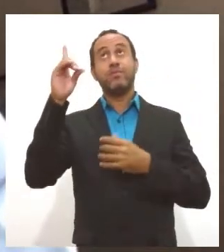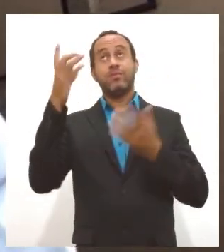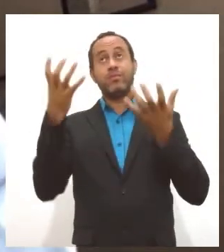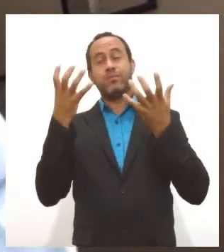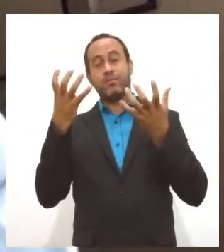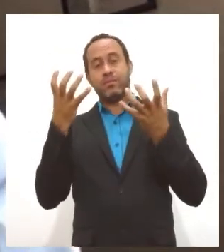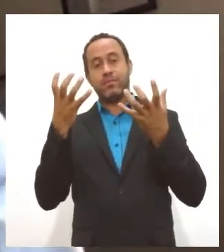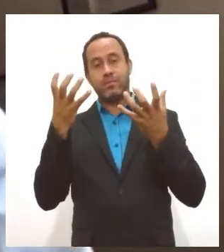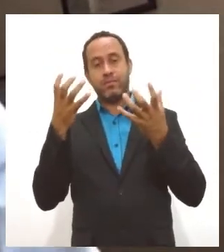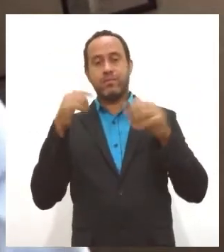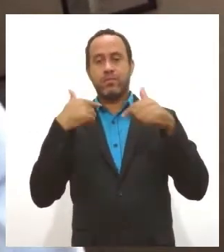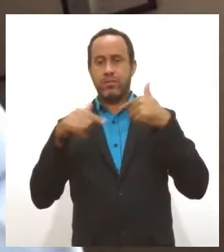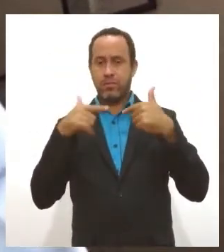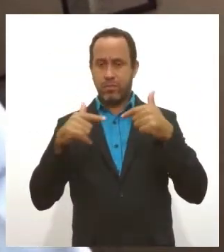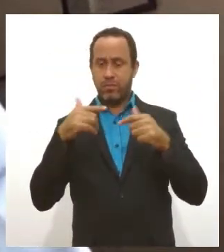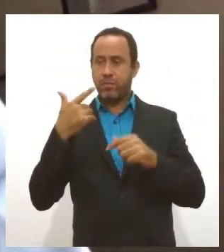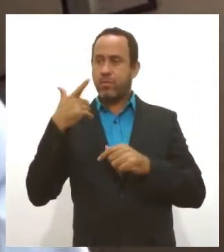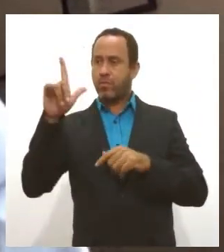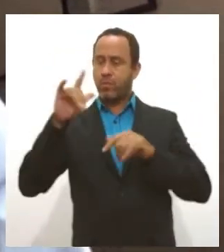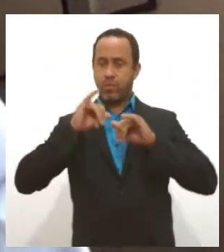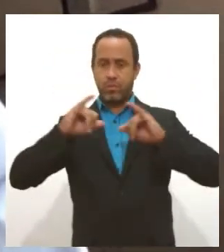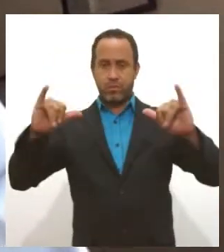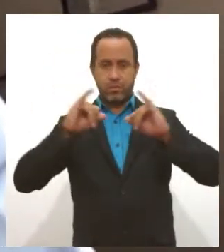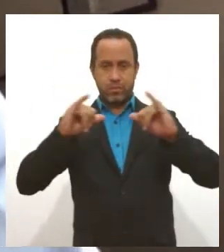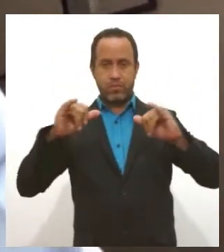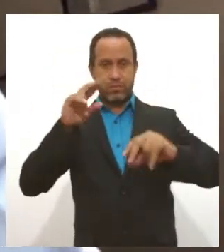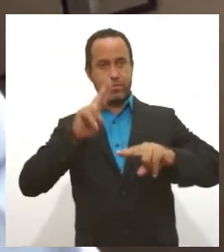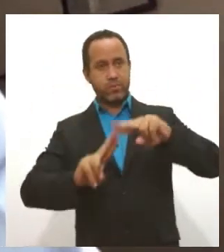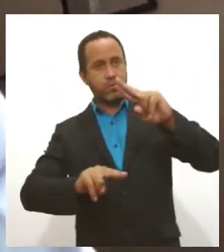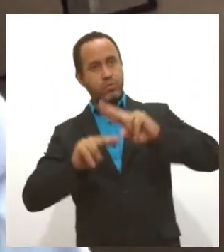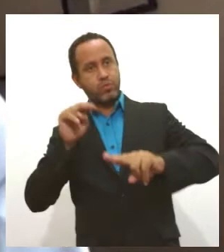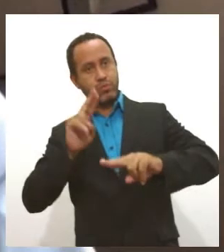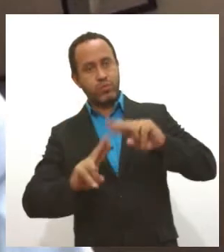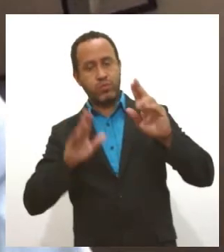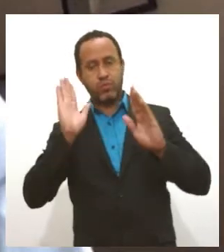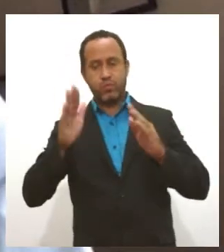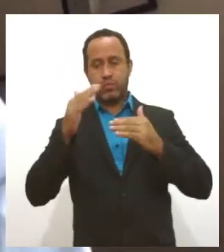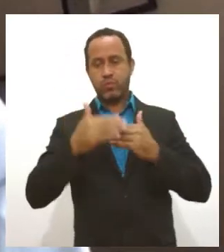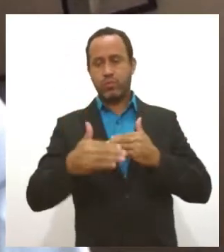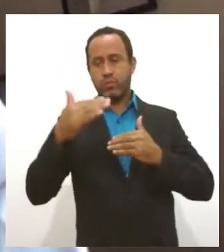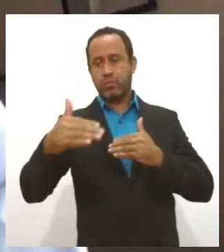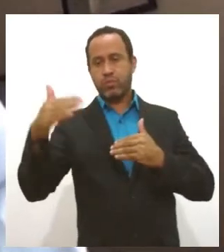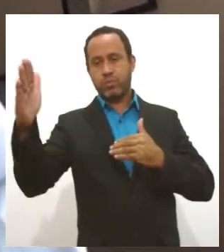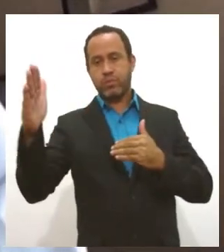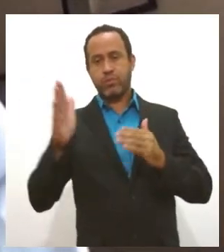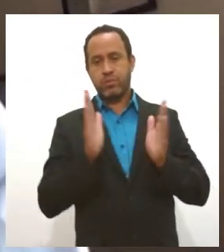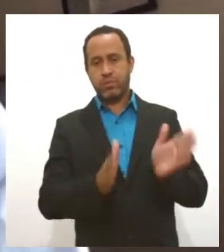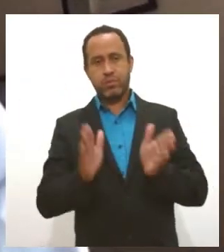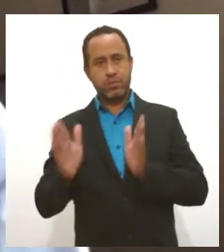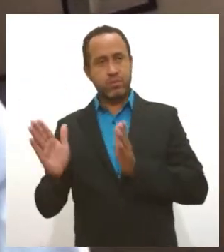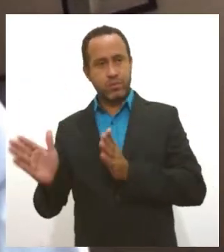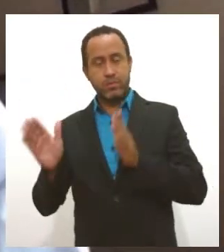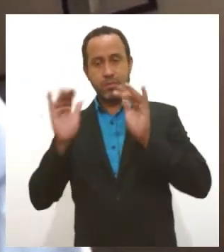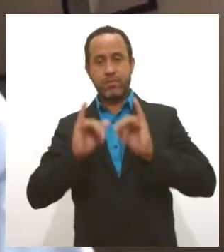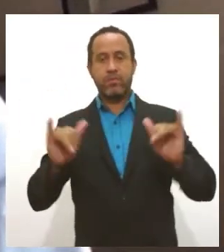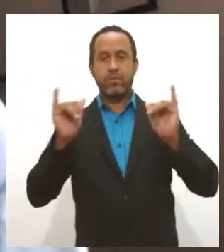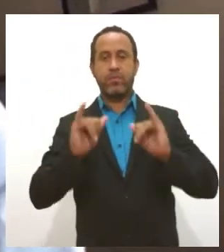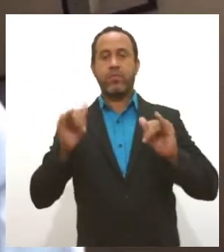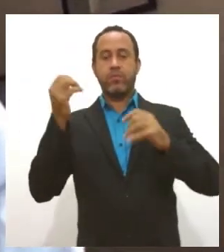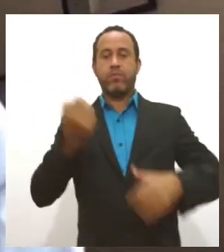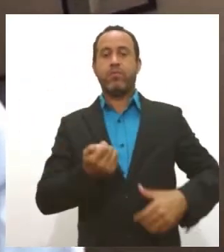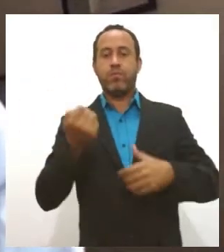já também pode trabalhar alguma divulgação aí de São João, para o ano que vem. Vamos também divulgar já Réveillon,